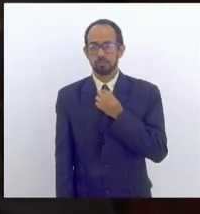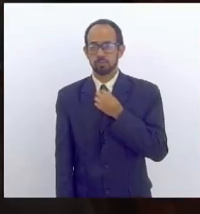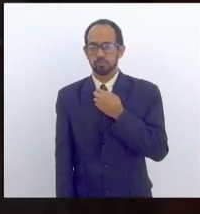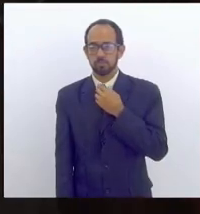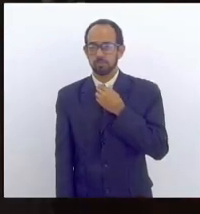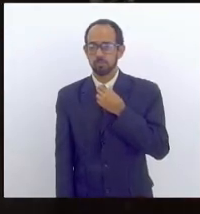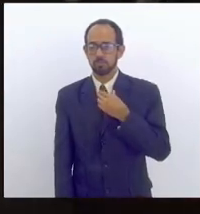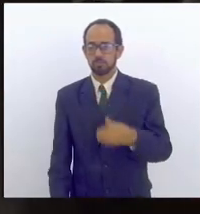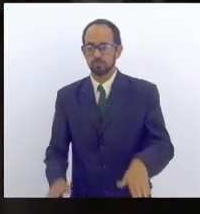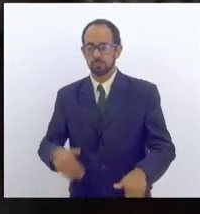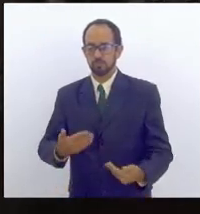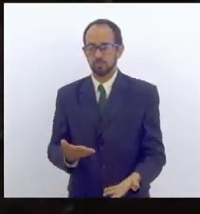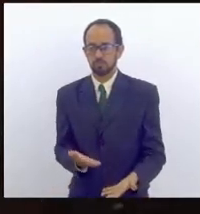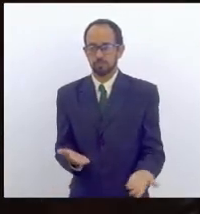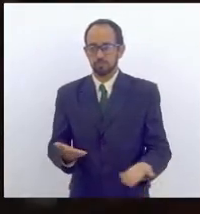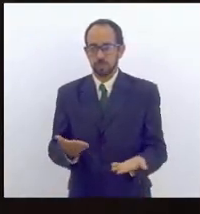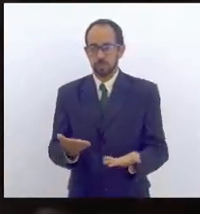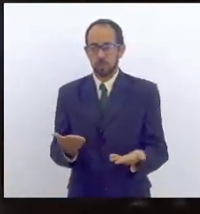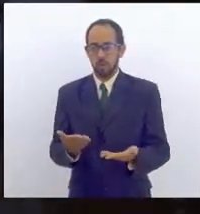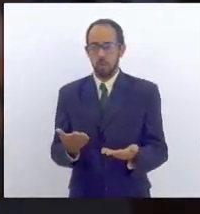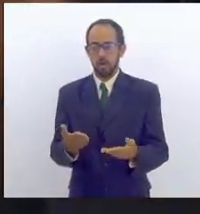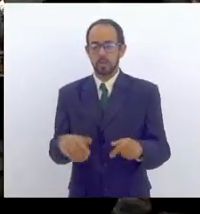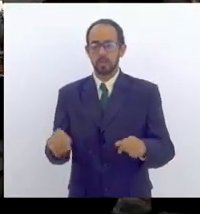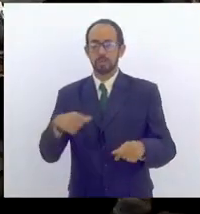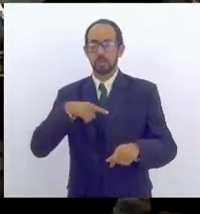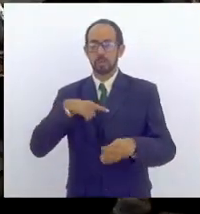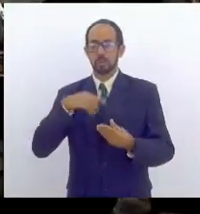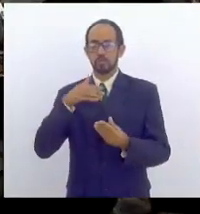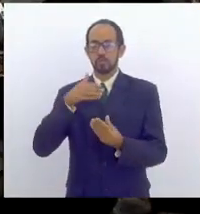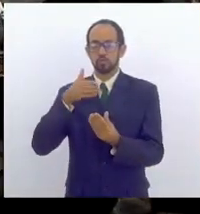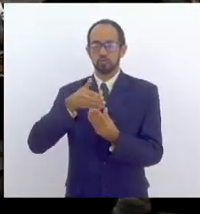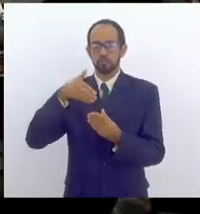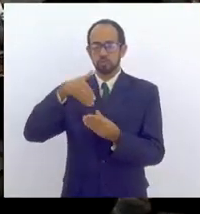E agora, os envelopes.